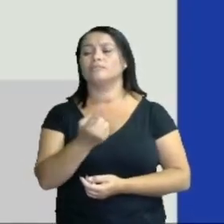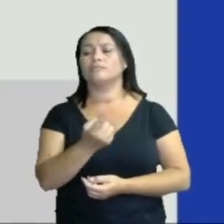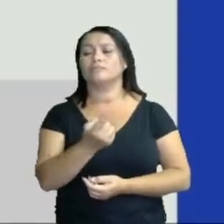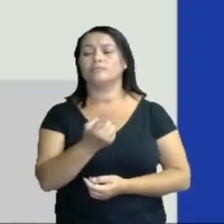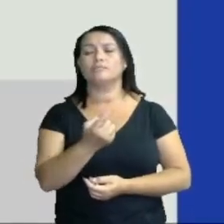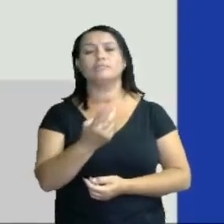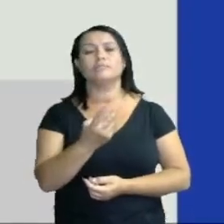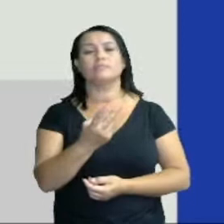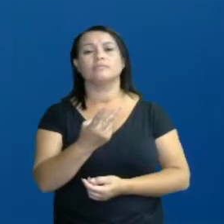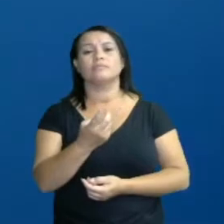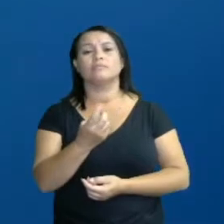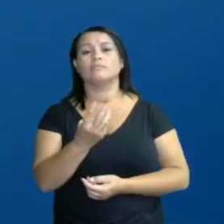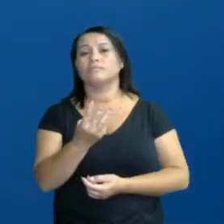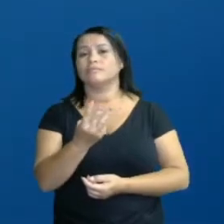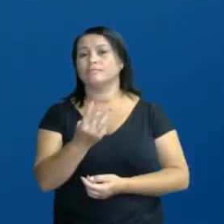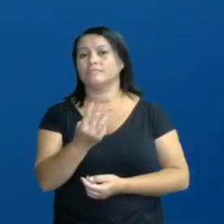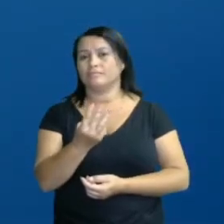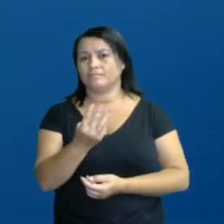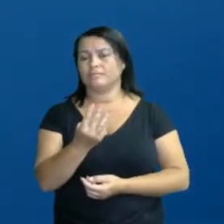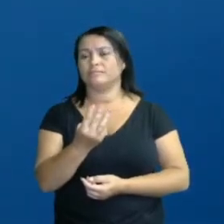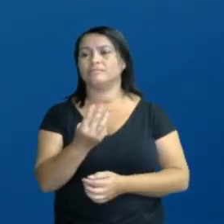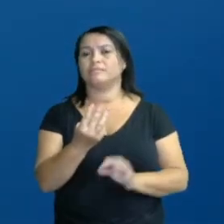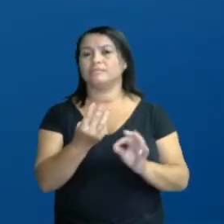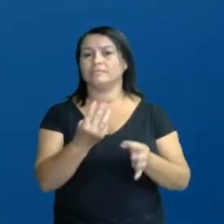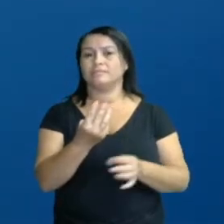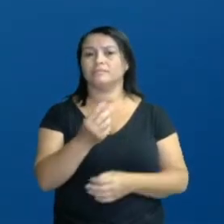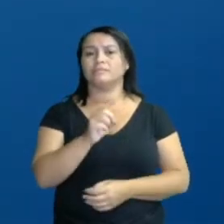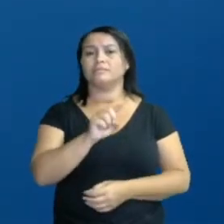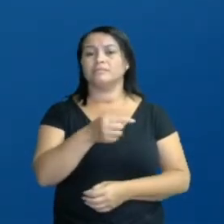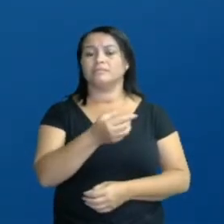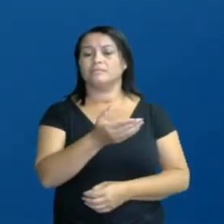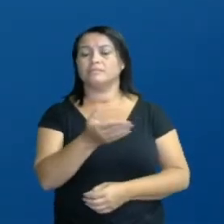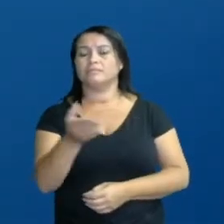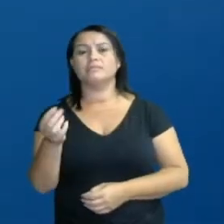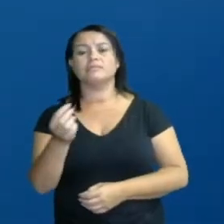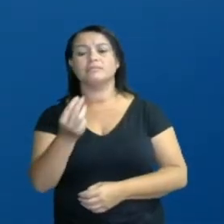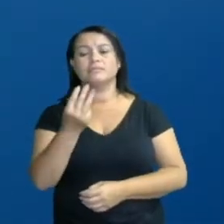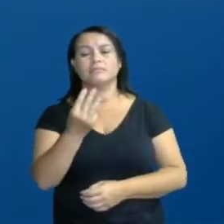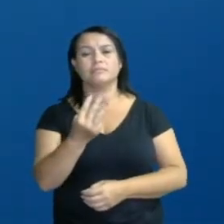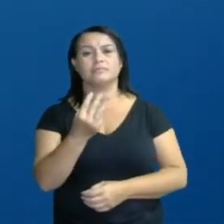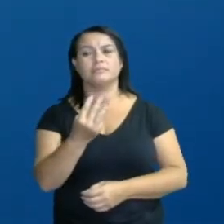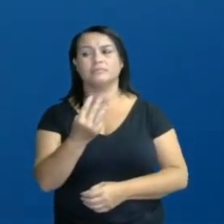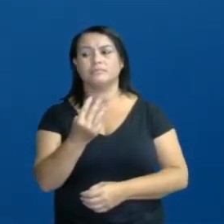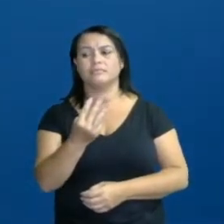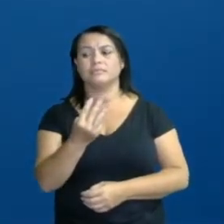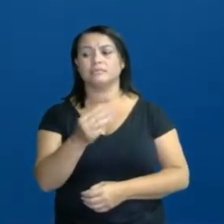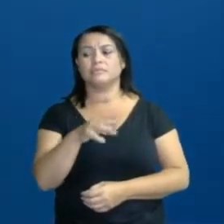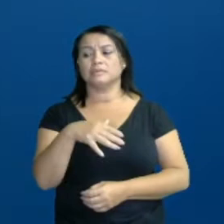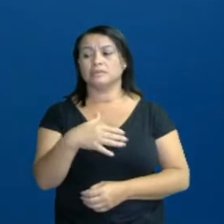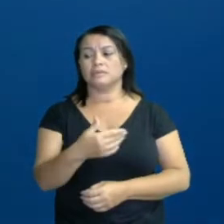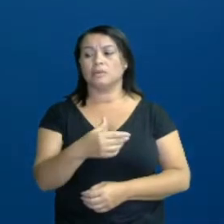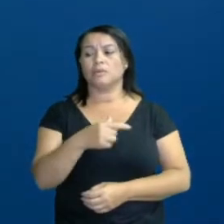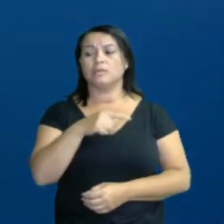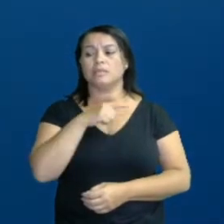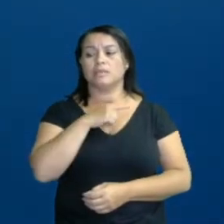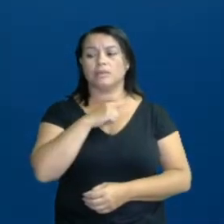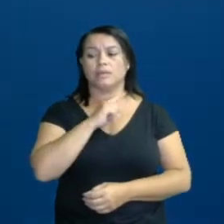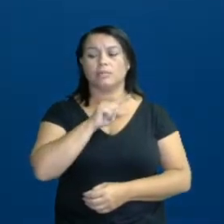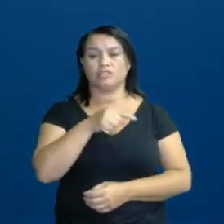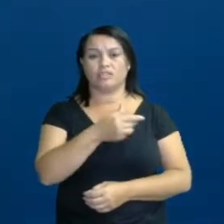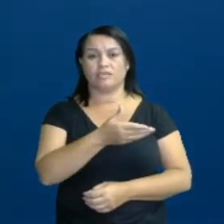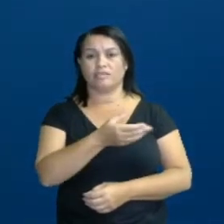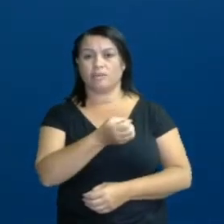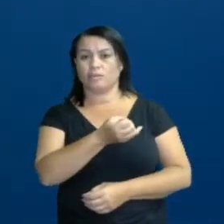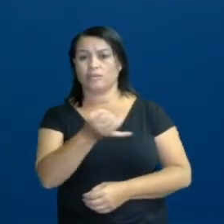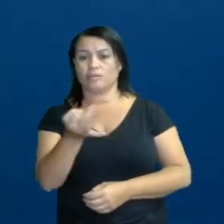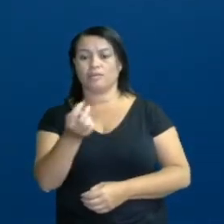1, 2, 3. Não é isso? Ó, depois da vírgula, eu tenho 3 casas. Então, se eu tenho, depois da vírgula, eu